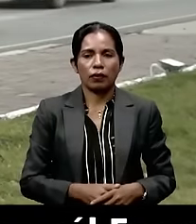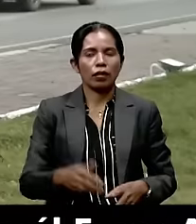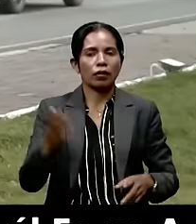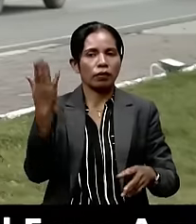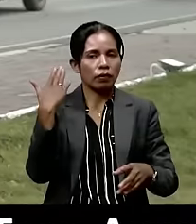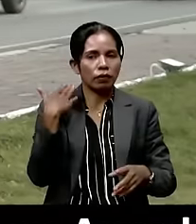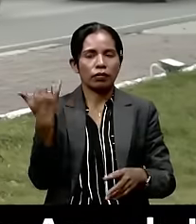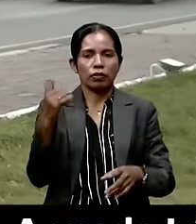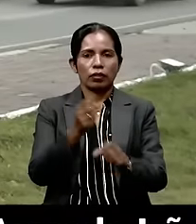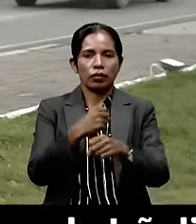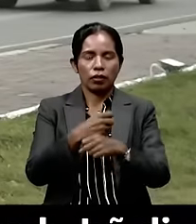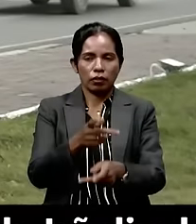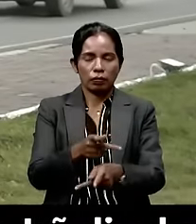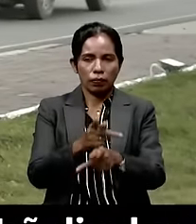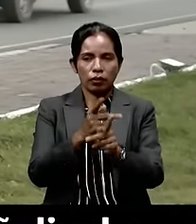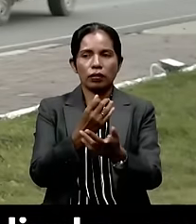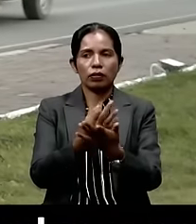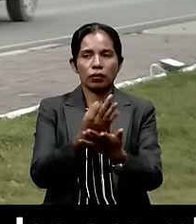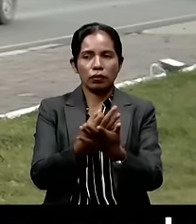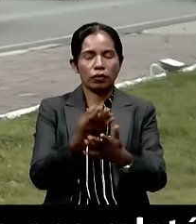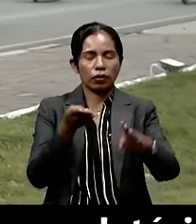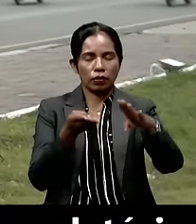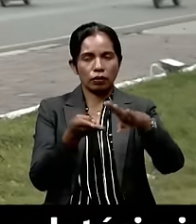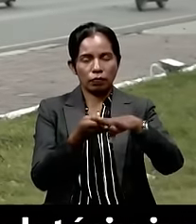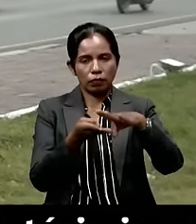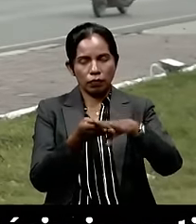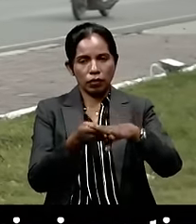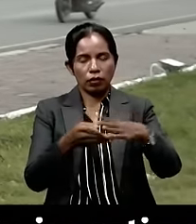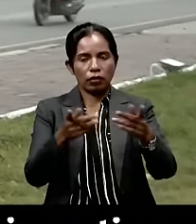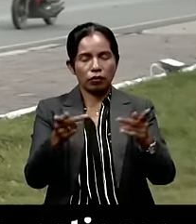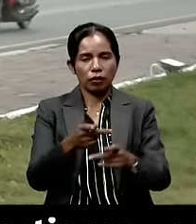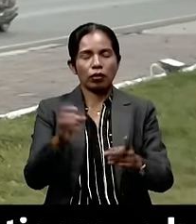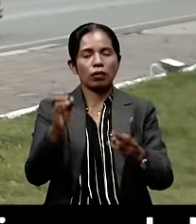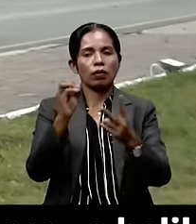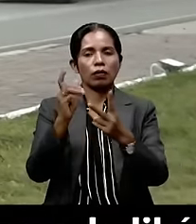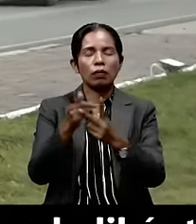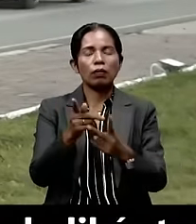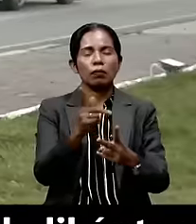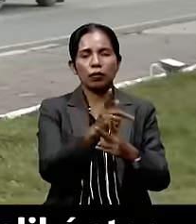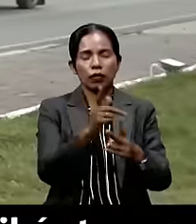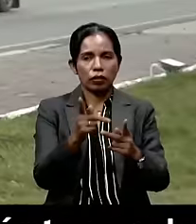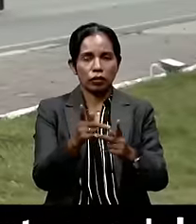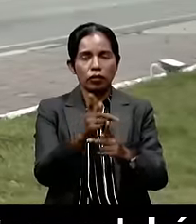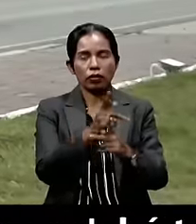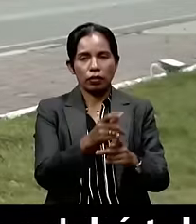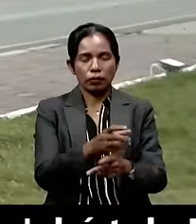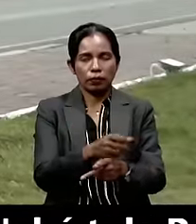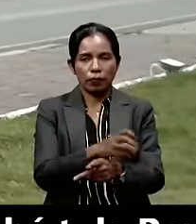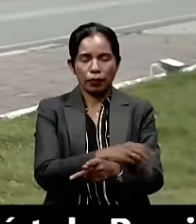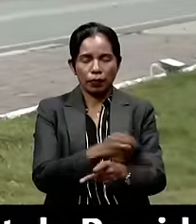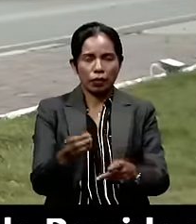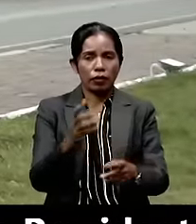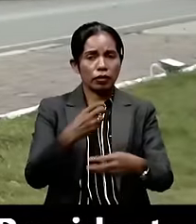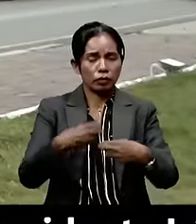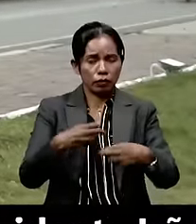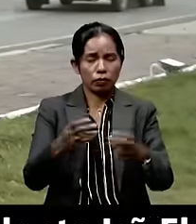ne, sira halo kreditu osang iha banku no fatin kooperativu balu. Dadaung ne dificuldade bot,